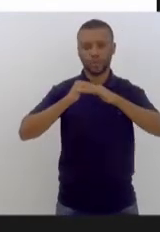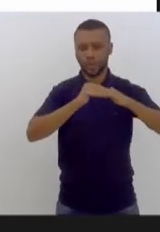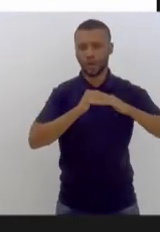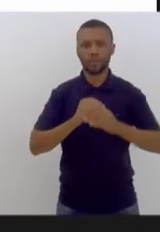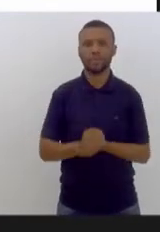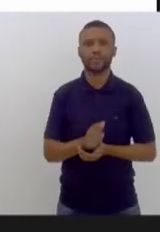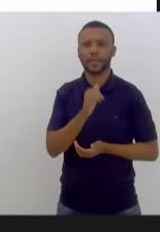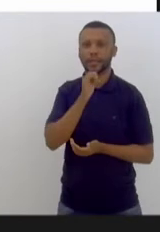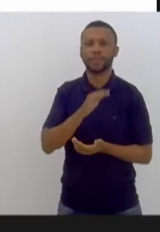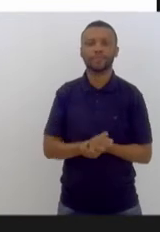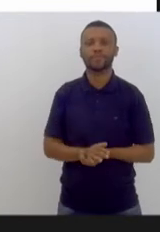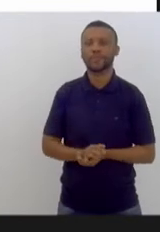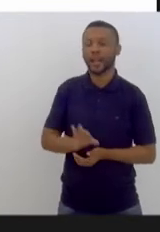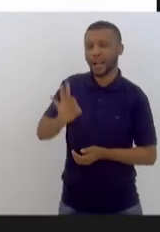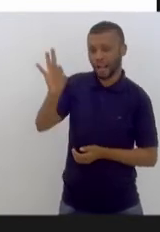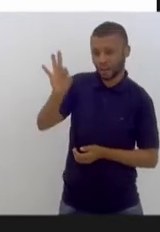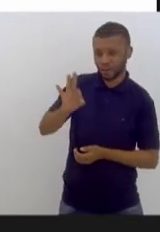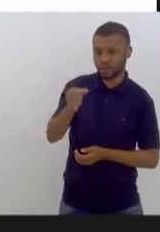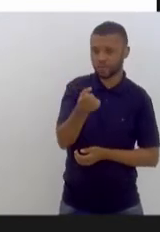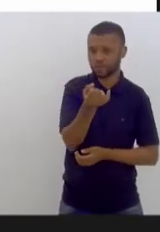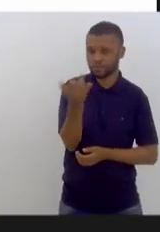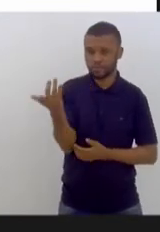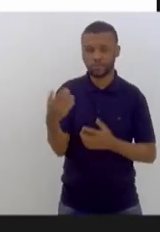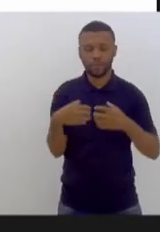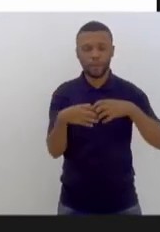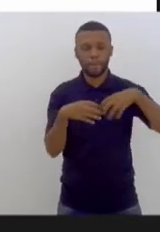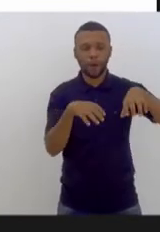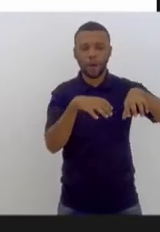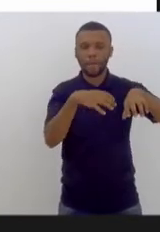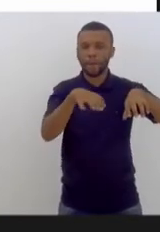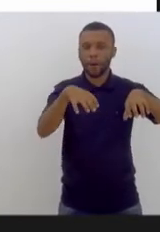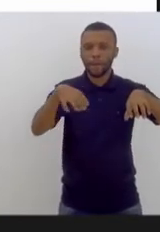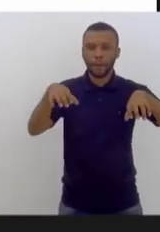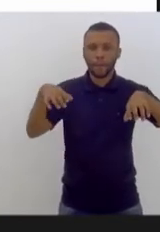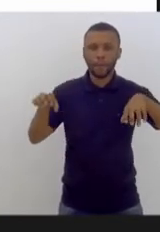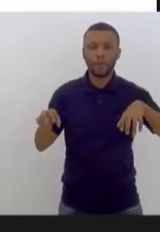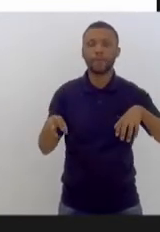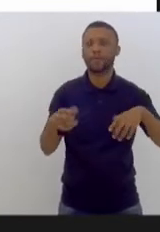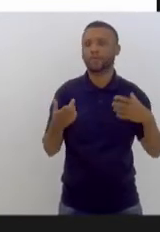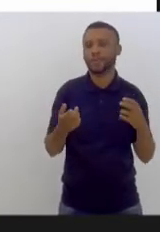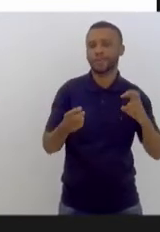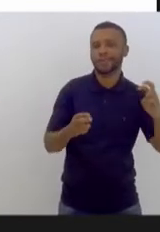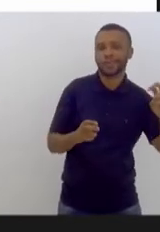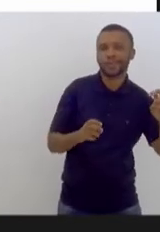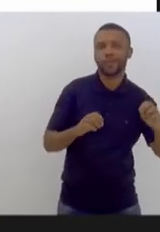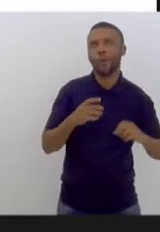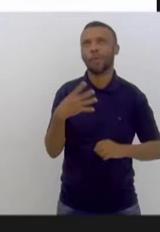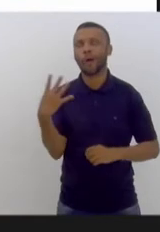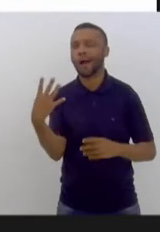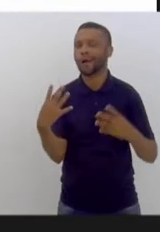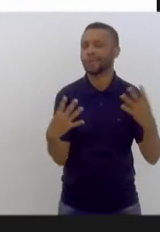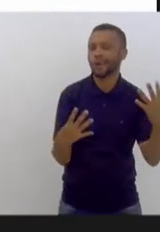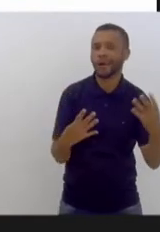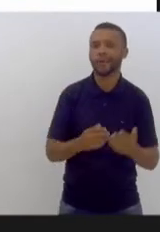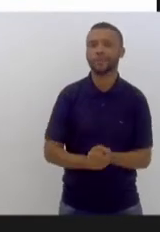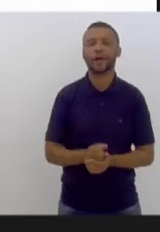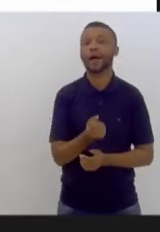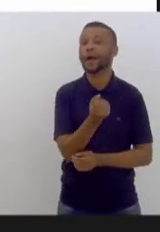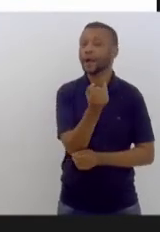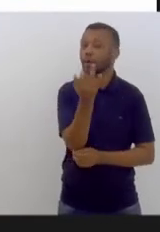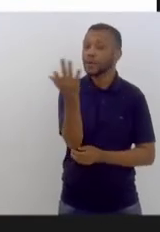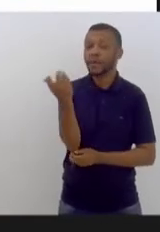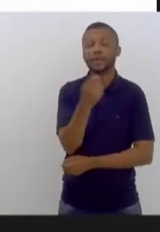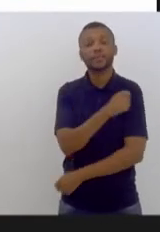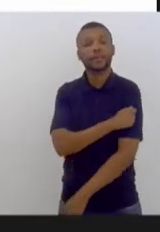distribui, pode distribuir aí em quartis ou quintis, dependendo de como que fica. Quantidade de alunos que estão com desempenho adequado, diretamente